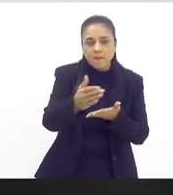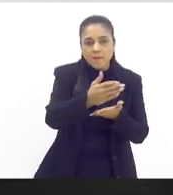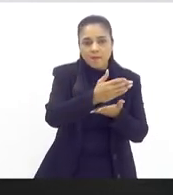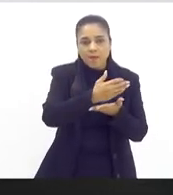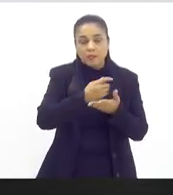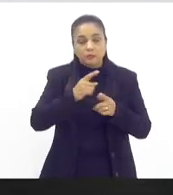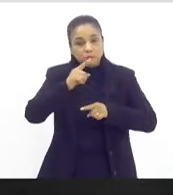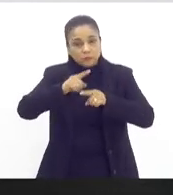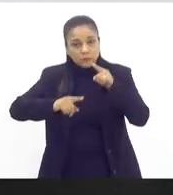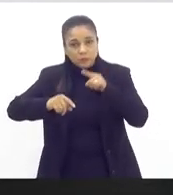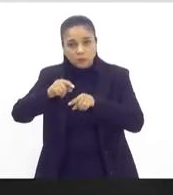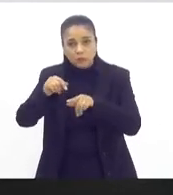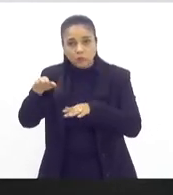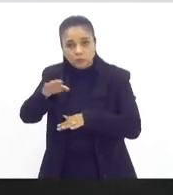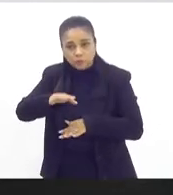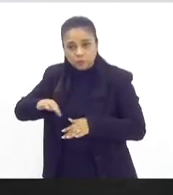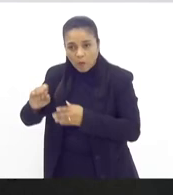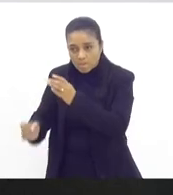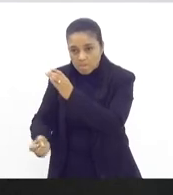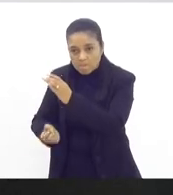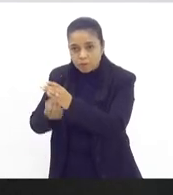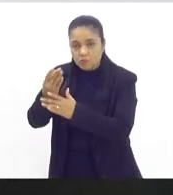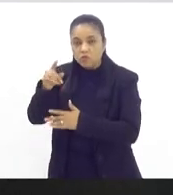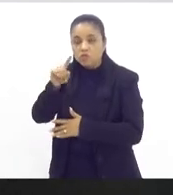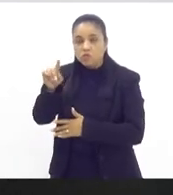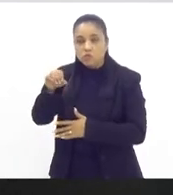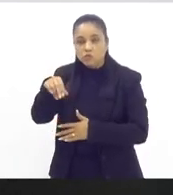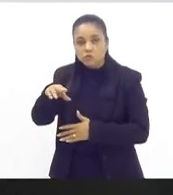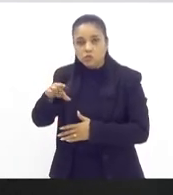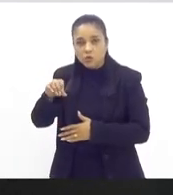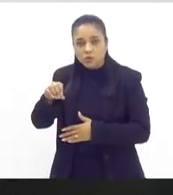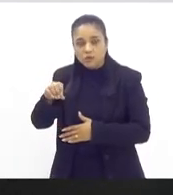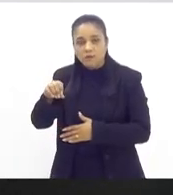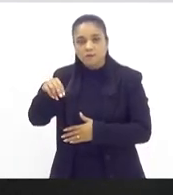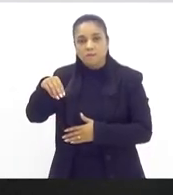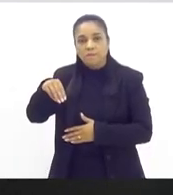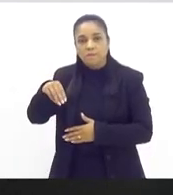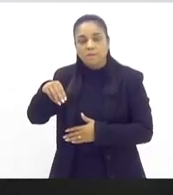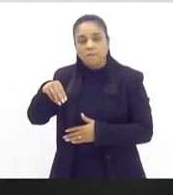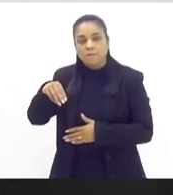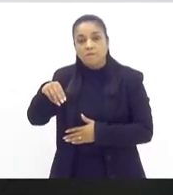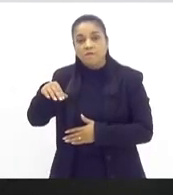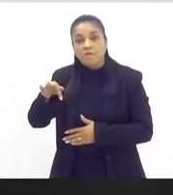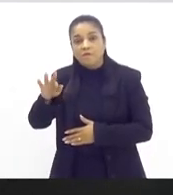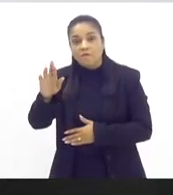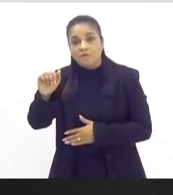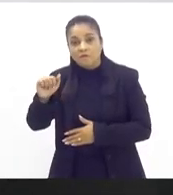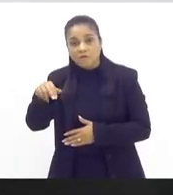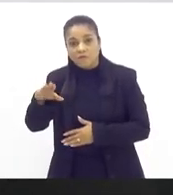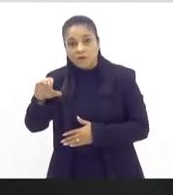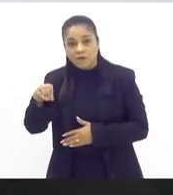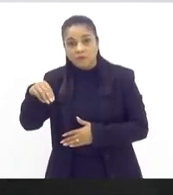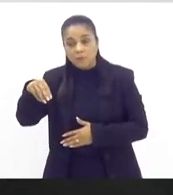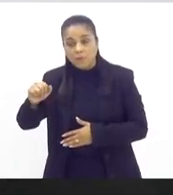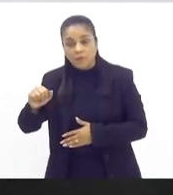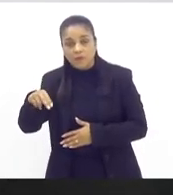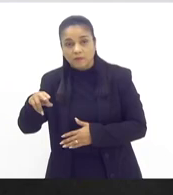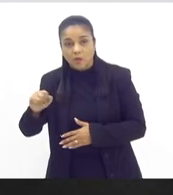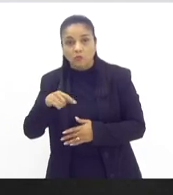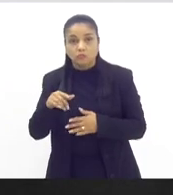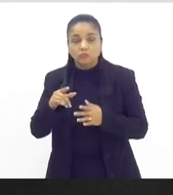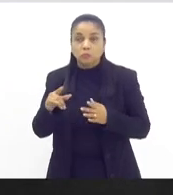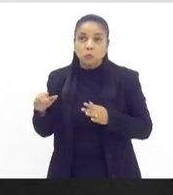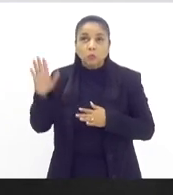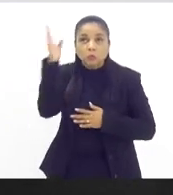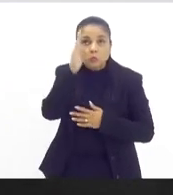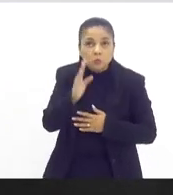Zona Franca de Manaus. Ou seja, a gente volta àquele problema que a gente enfrentou no STF agora, de ter uma tributação alta no Brasil todo